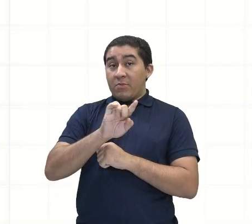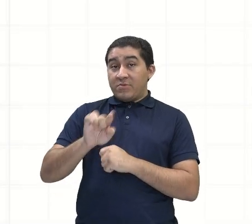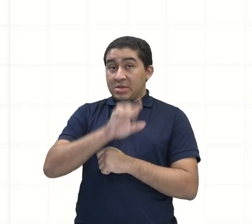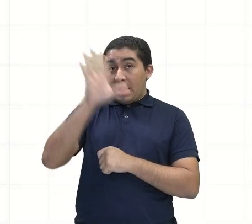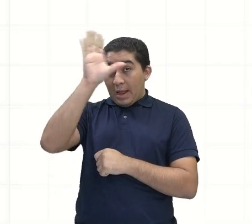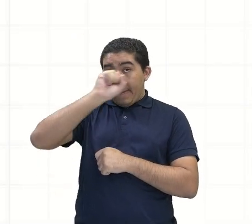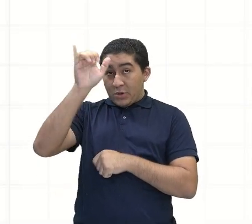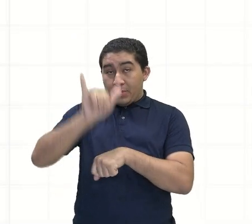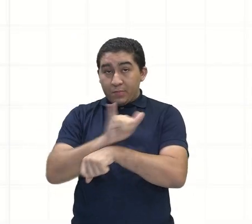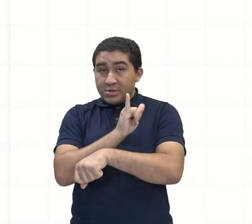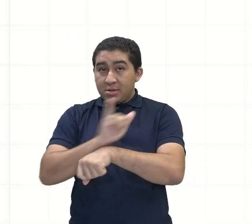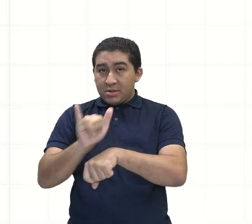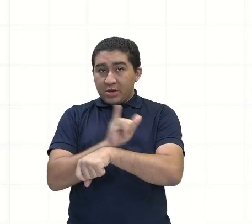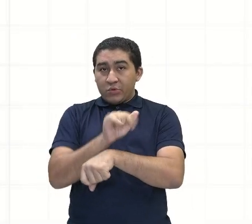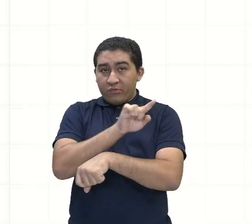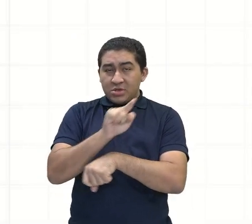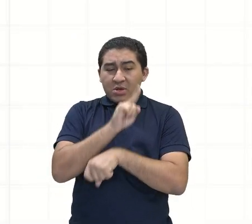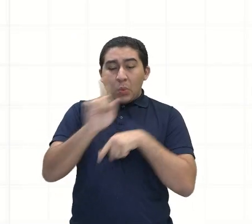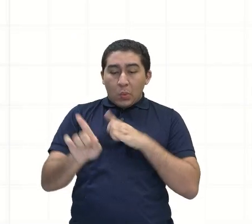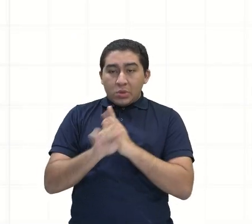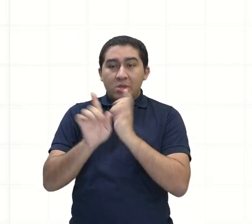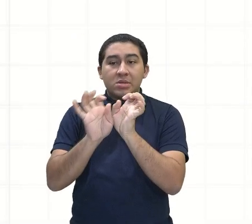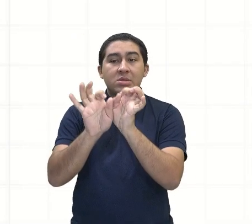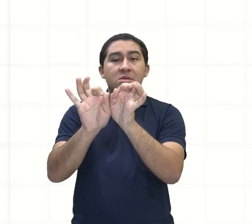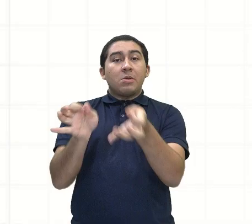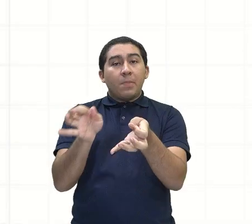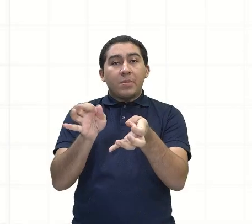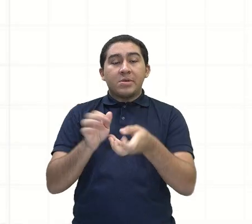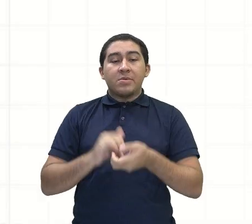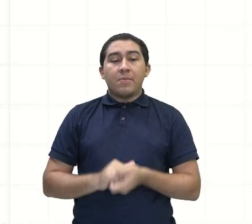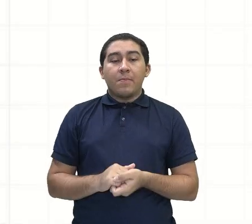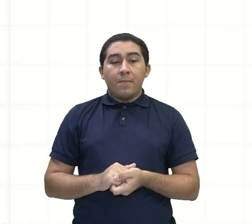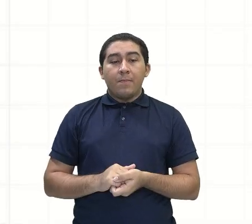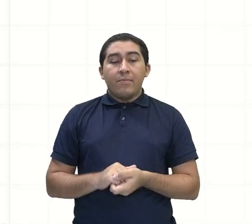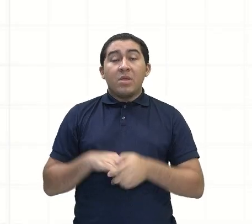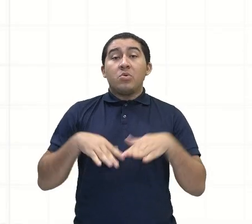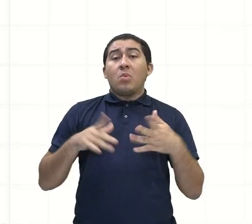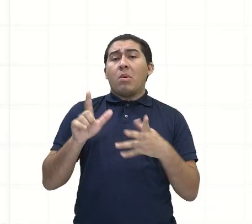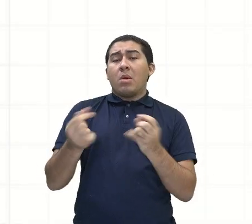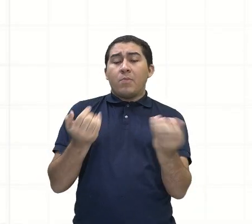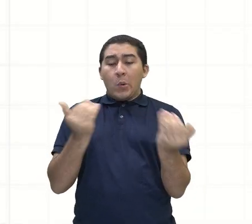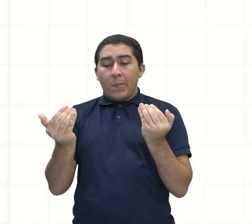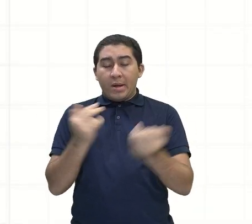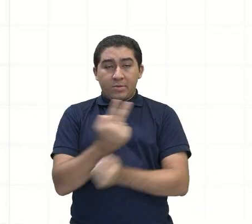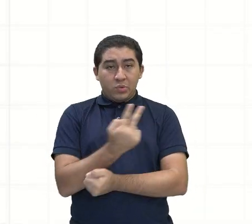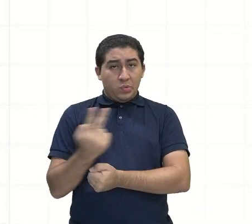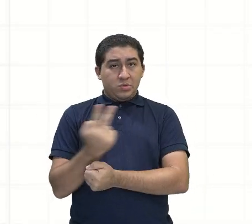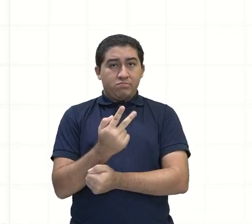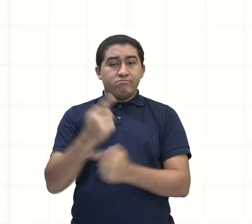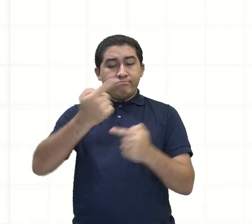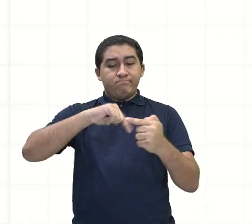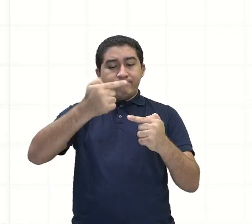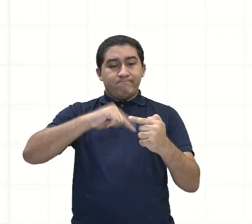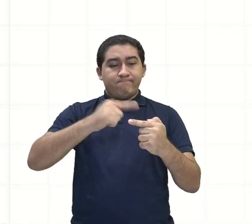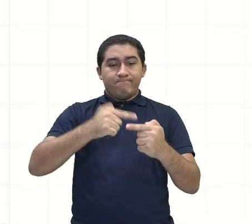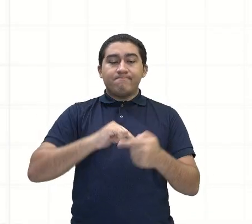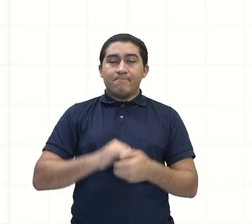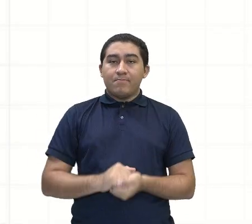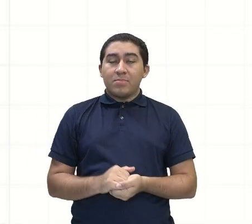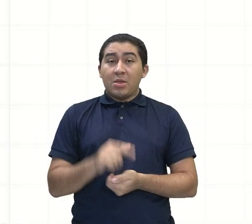você identificar de forma bem simples, para comparar duas frações. Você